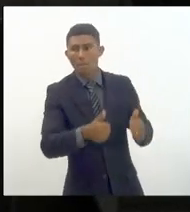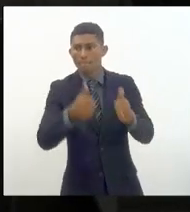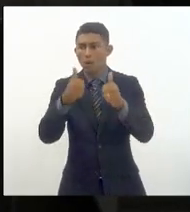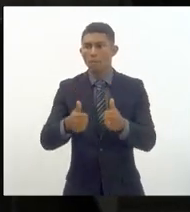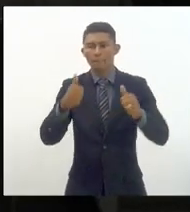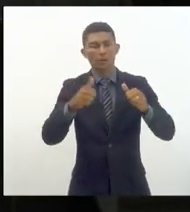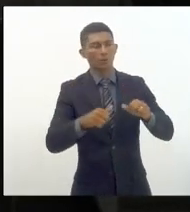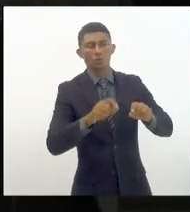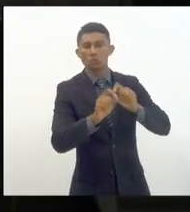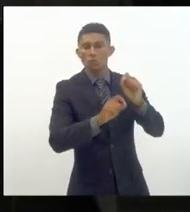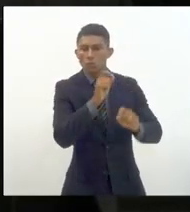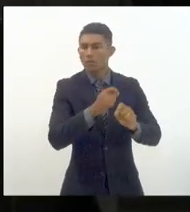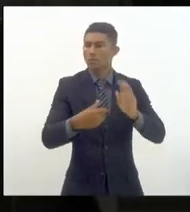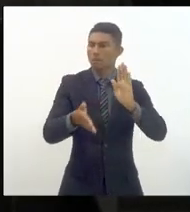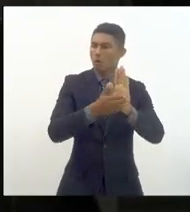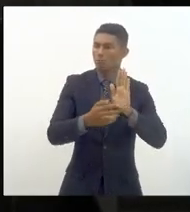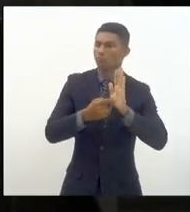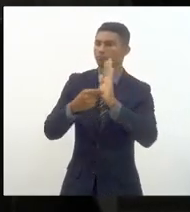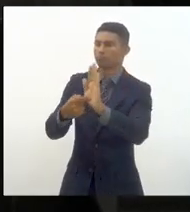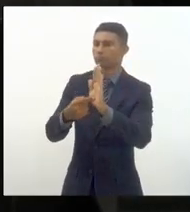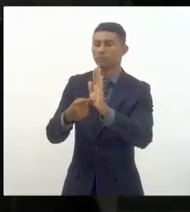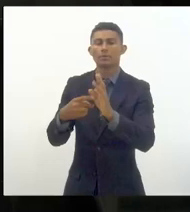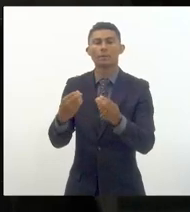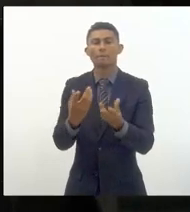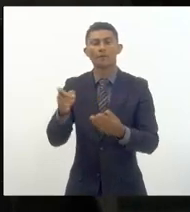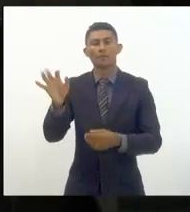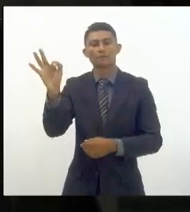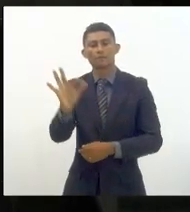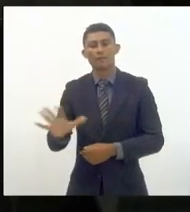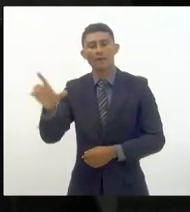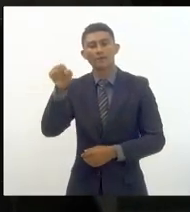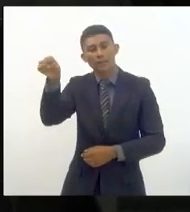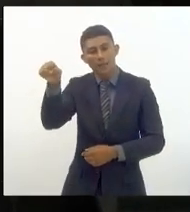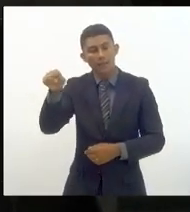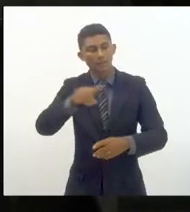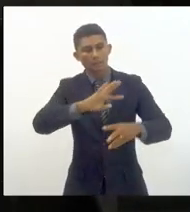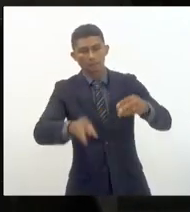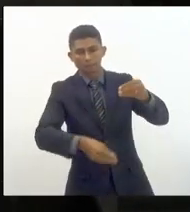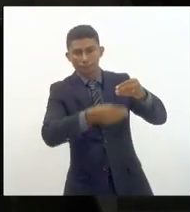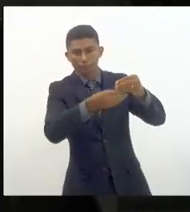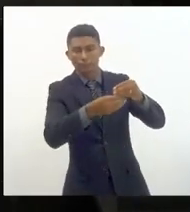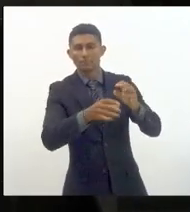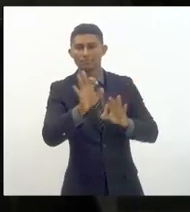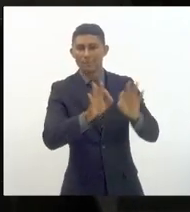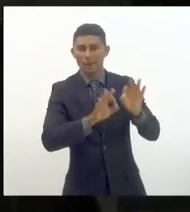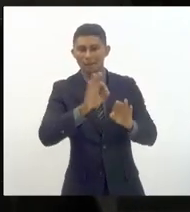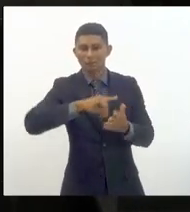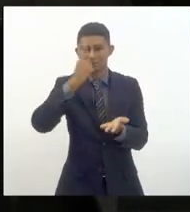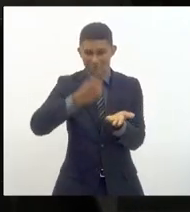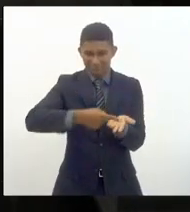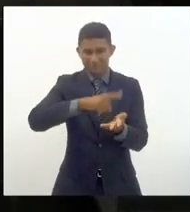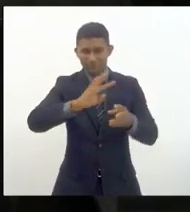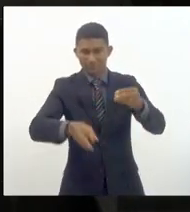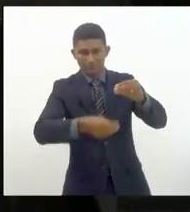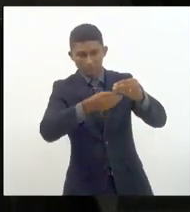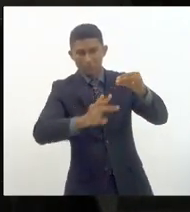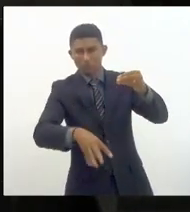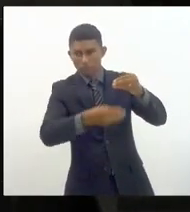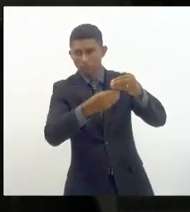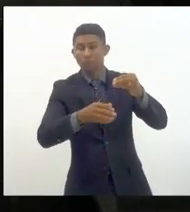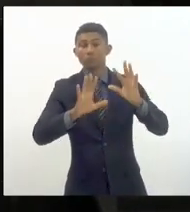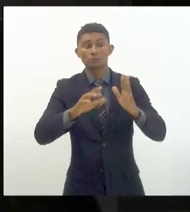melhoria de carreira dos Servidores para que Fazenda apresenta é uma ressalva o plano uma ressalva com as devidas compensações